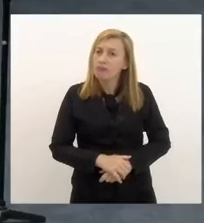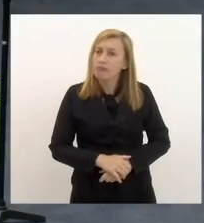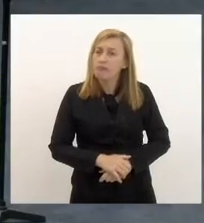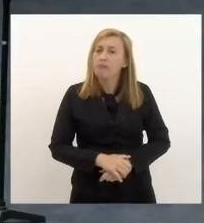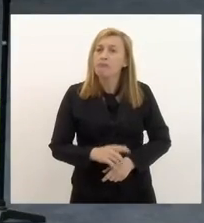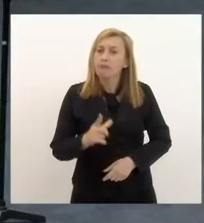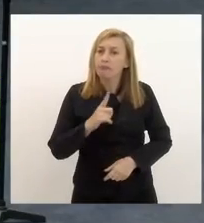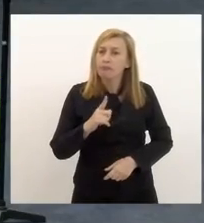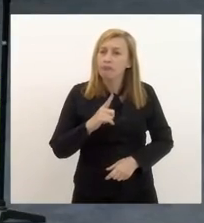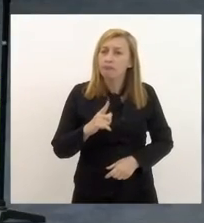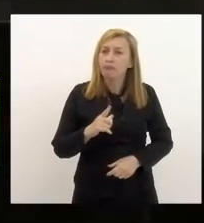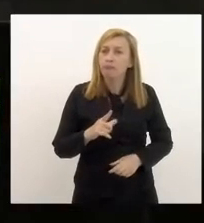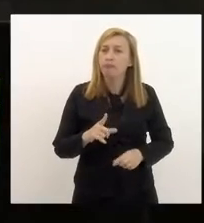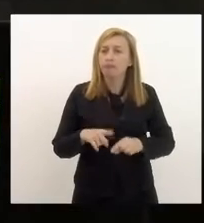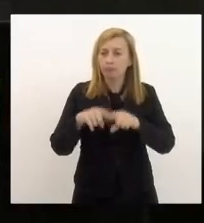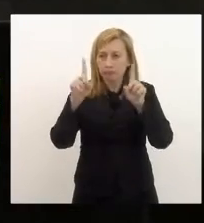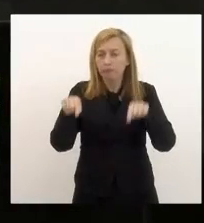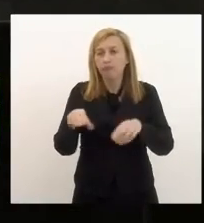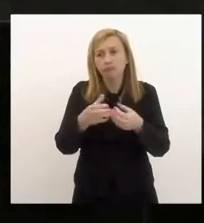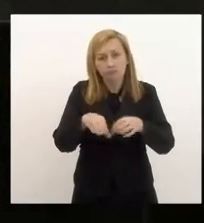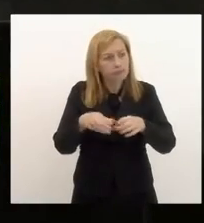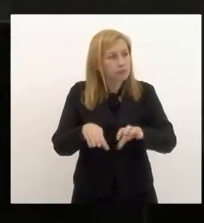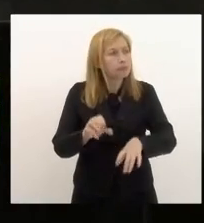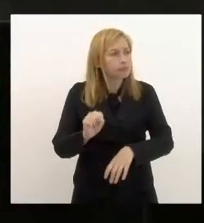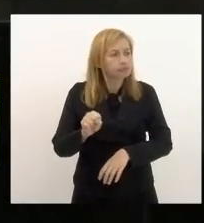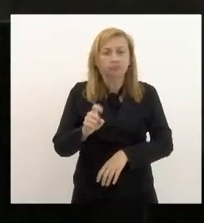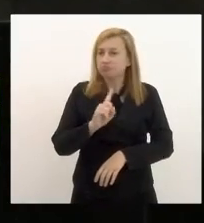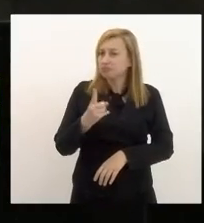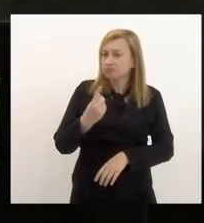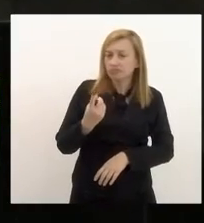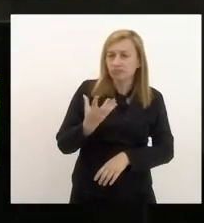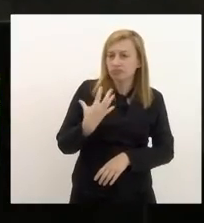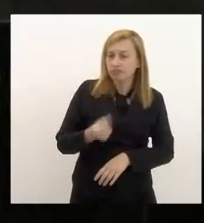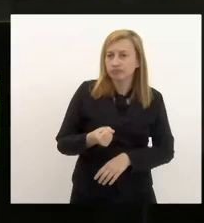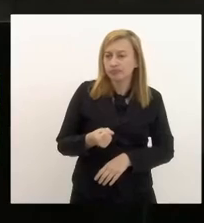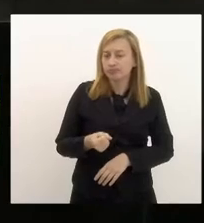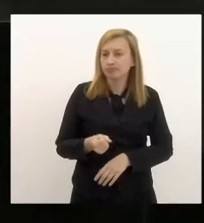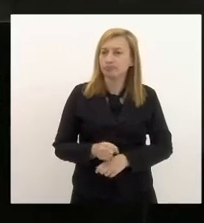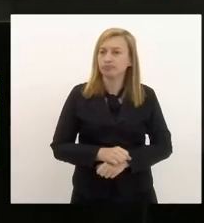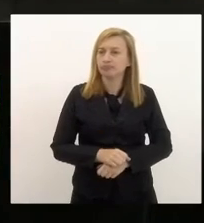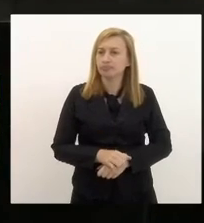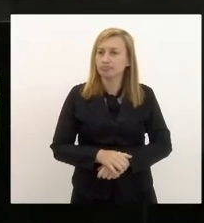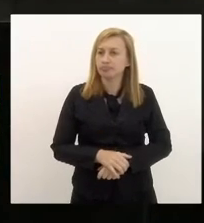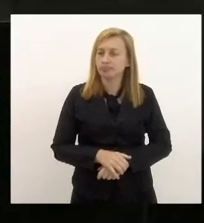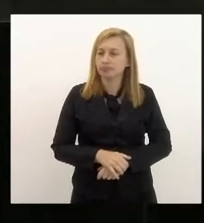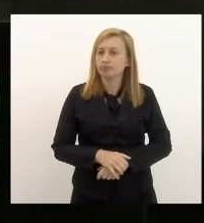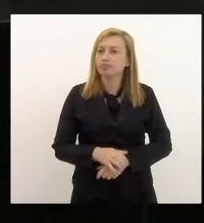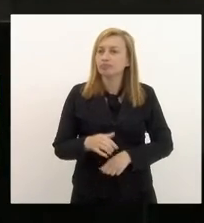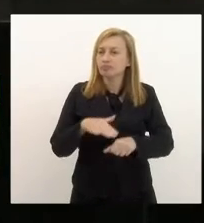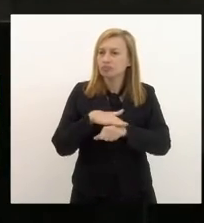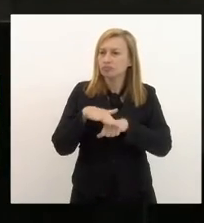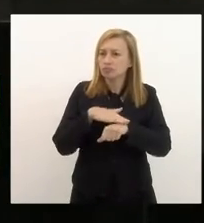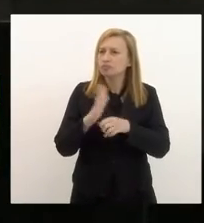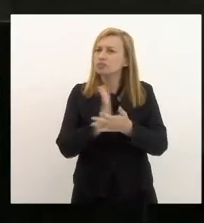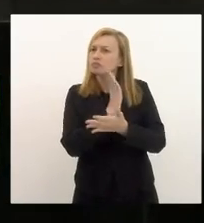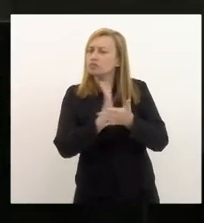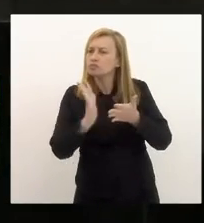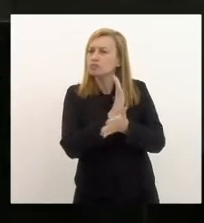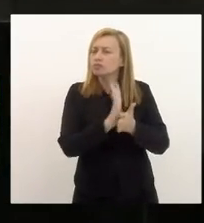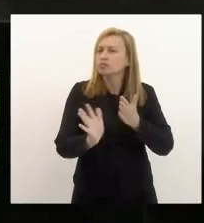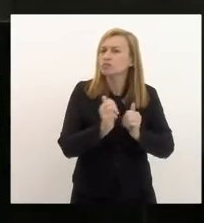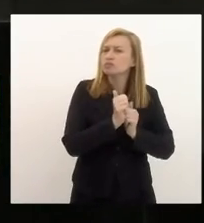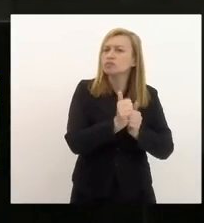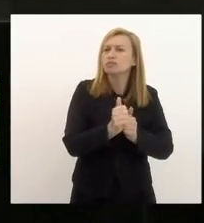substituição do funcionalismo nós não podemos aceitar isso de hipótese nenhuma e eu conversando com alguns segmentos